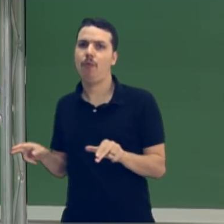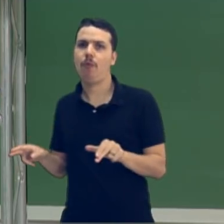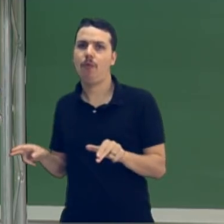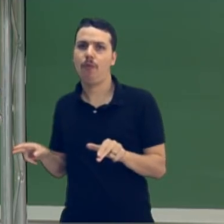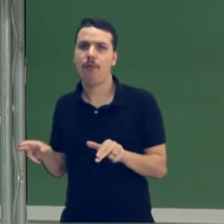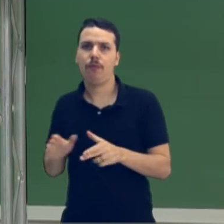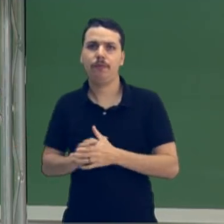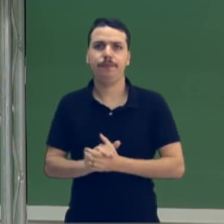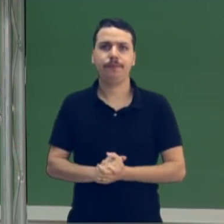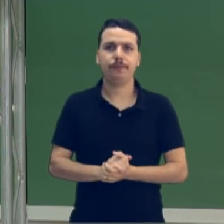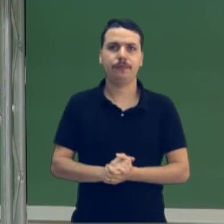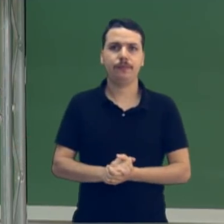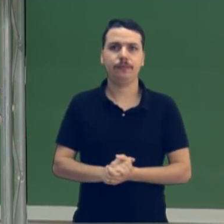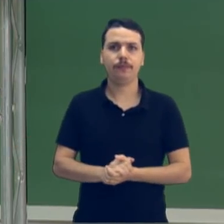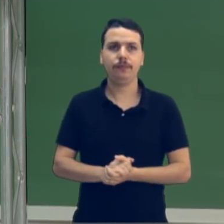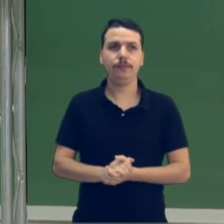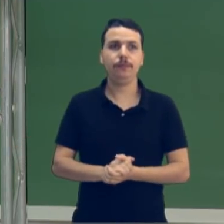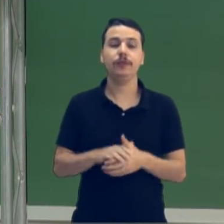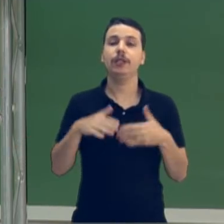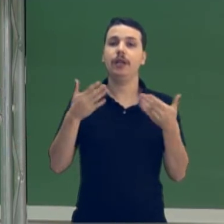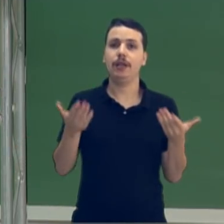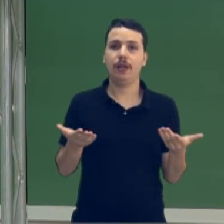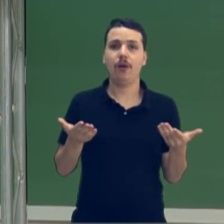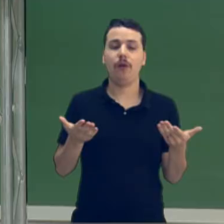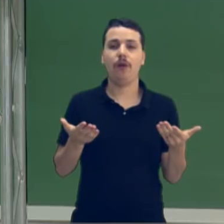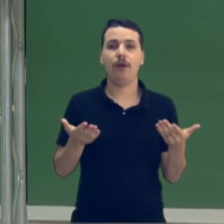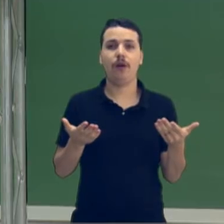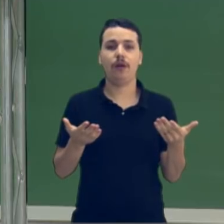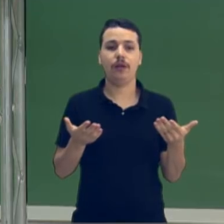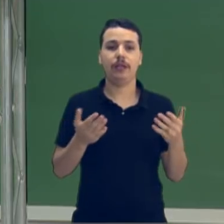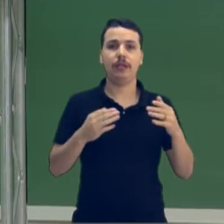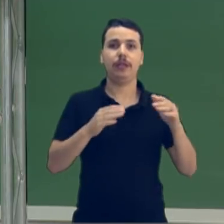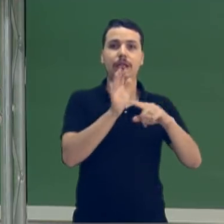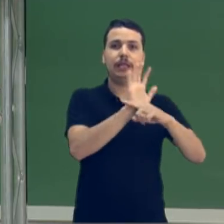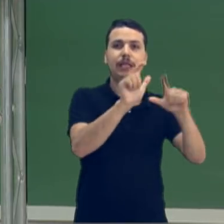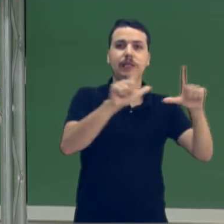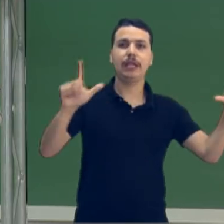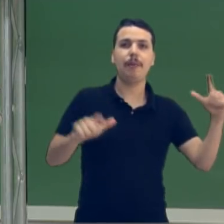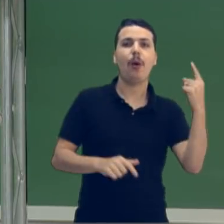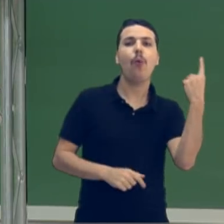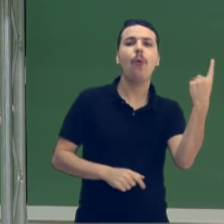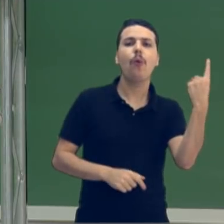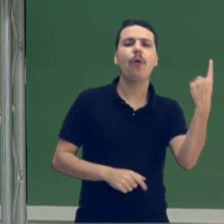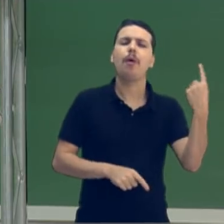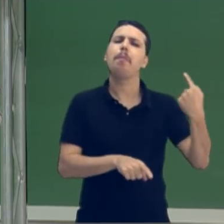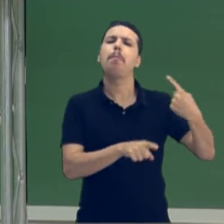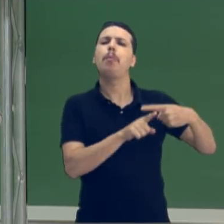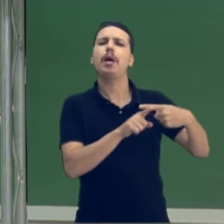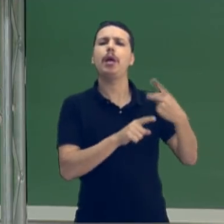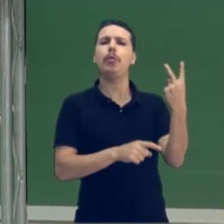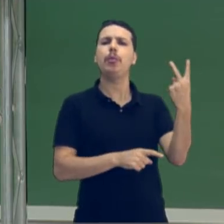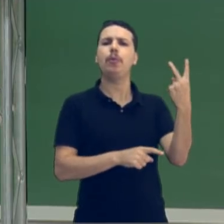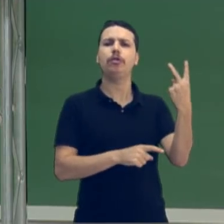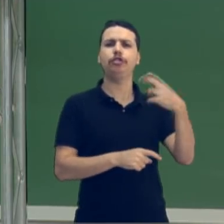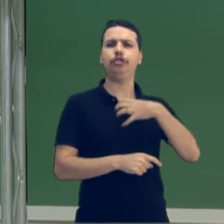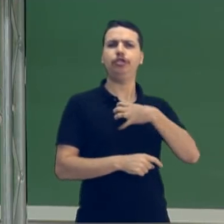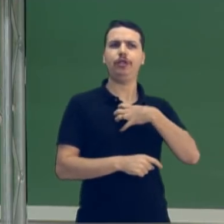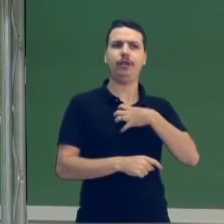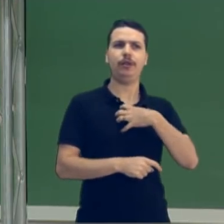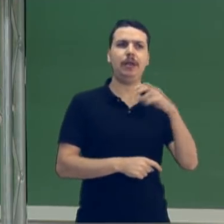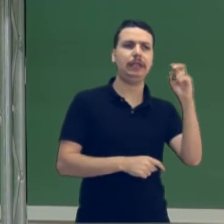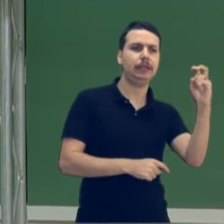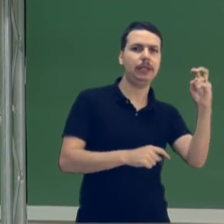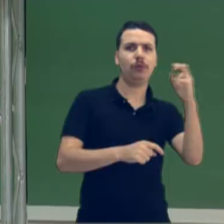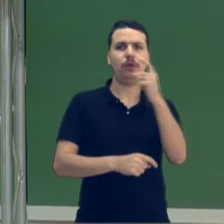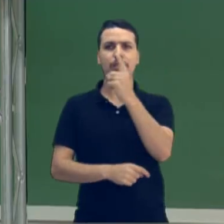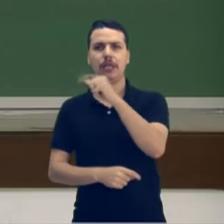Ok? Então, essa é a condição do cinema 1. Por que, professora, que você está colocando essas duas condições? Porque ele não colocou a tela